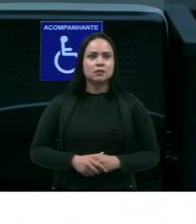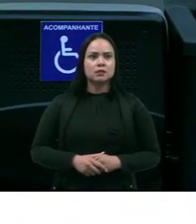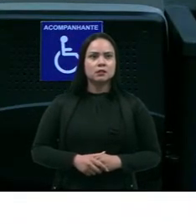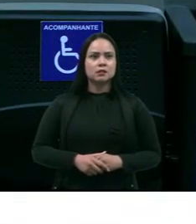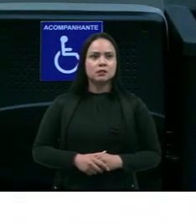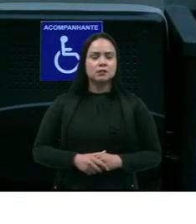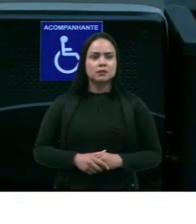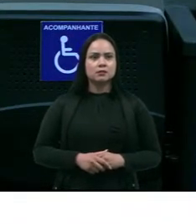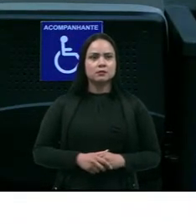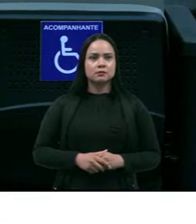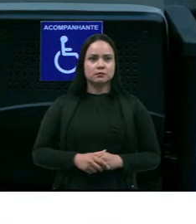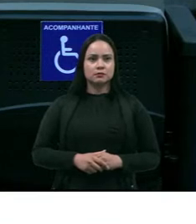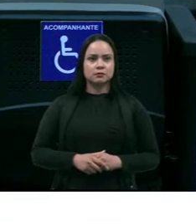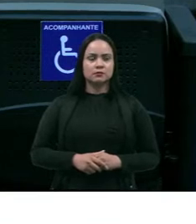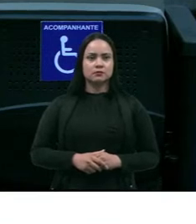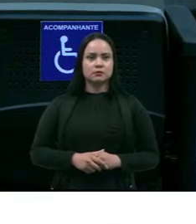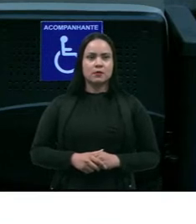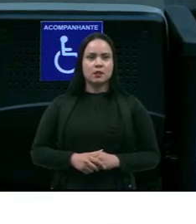Está aqui.